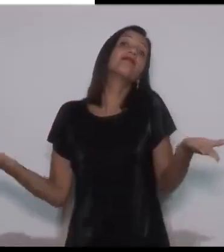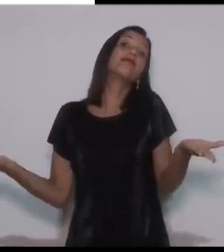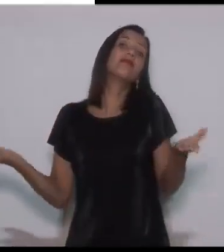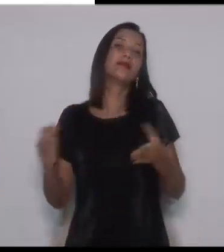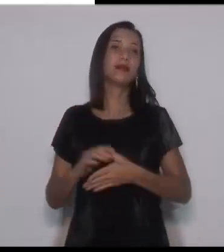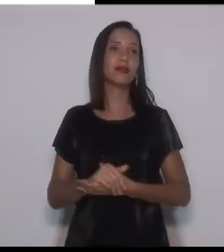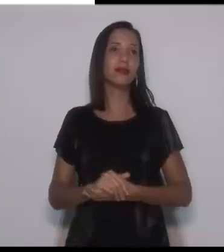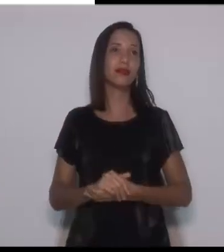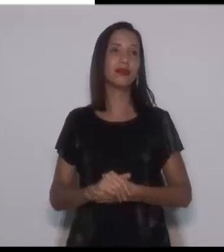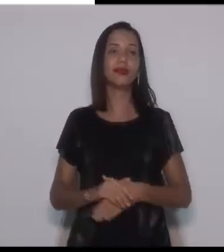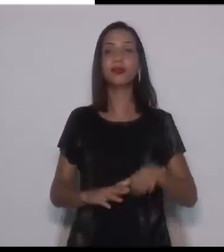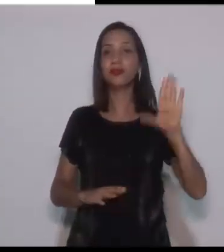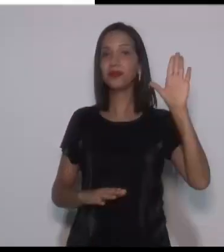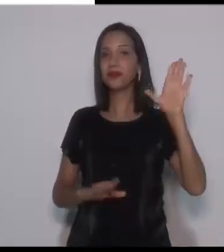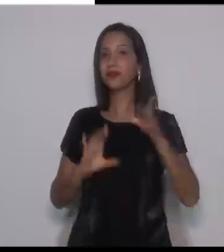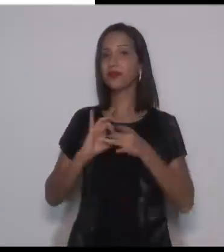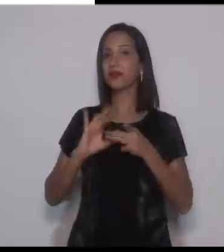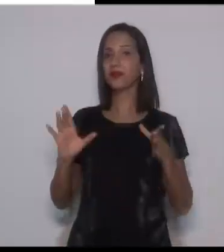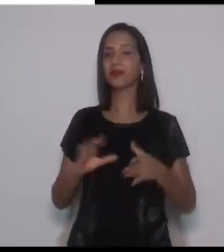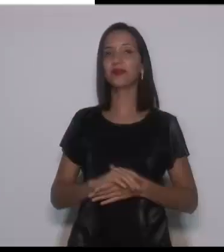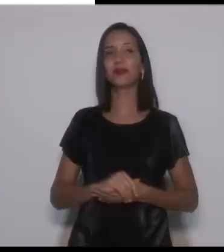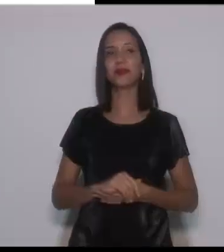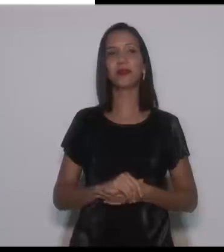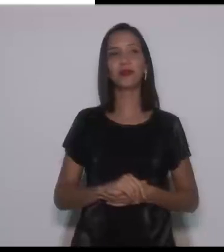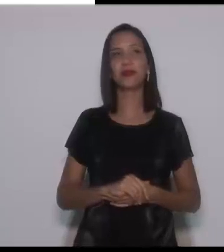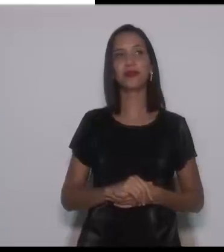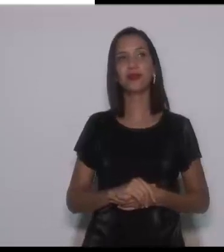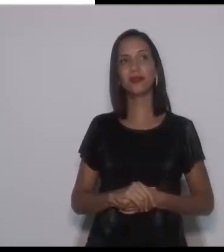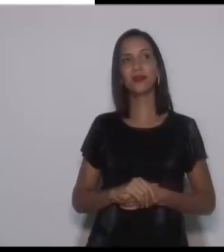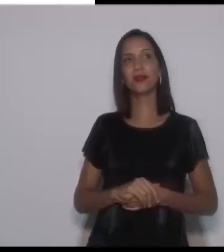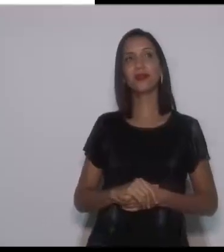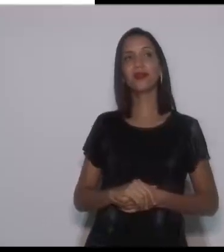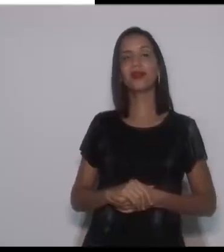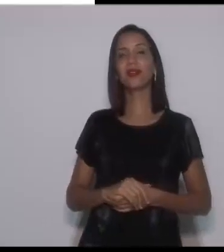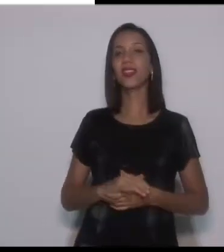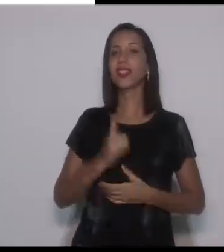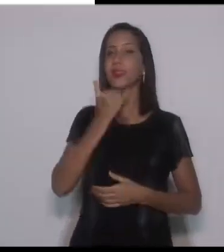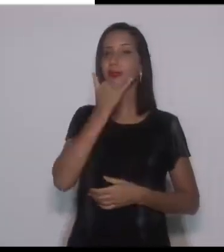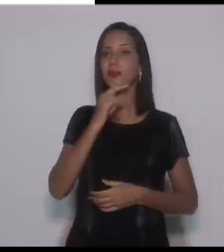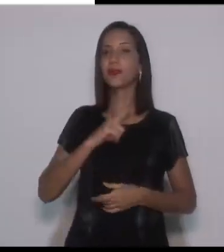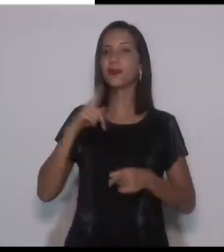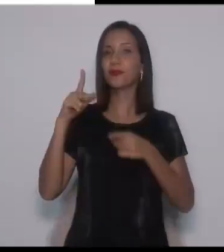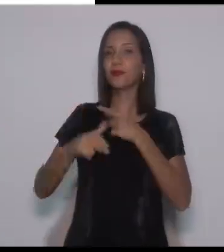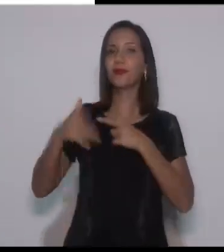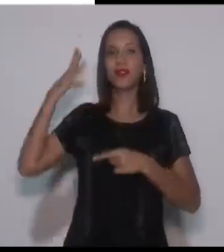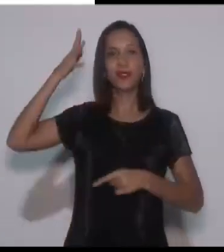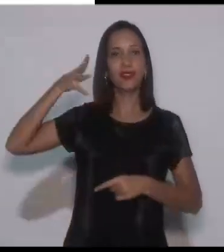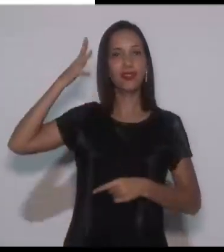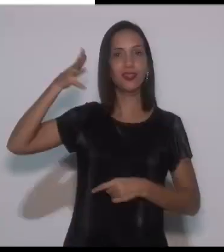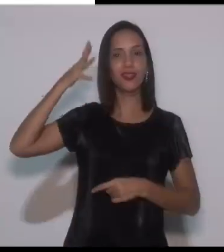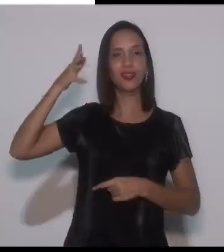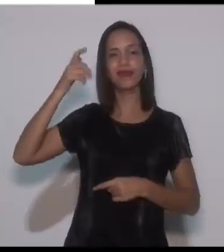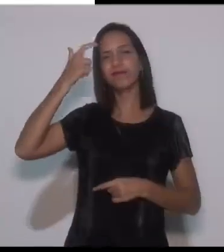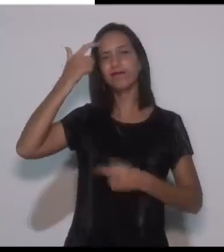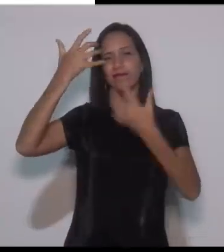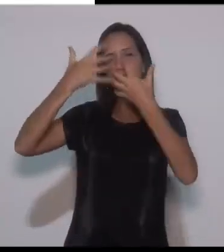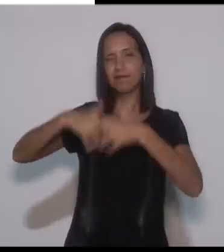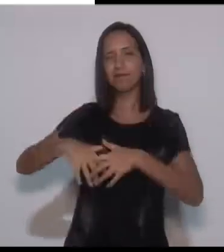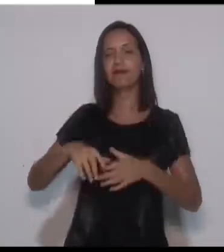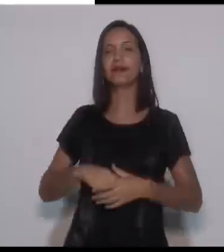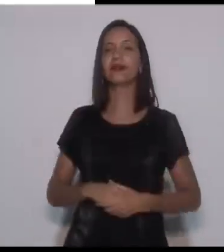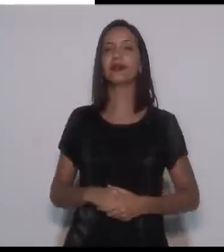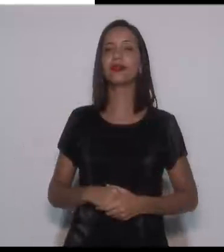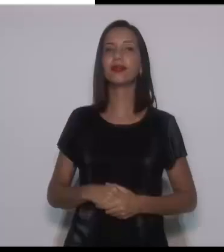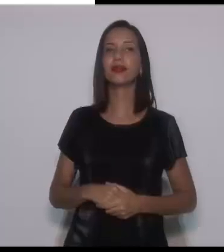Uma parte, verdadeiro. Claro. Só para eu esperar você não cortar seu pensamento.